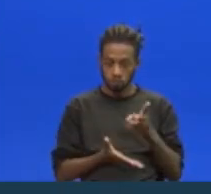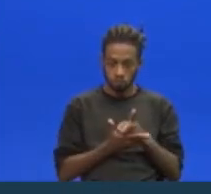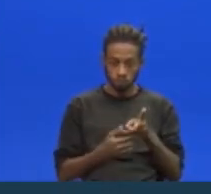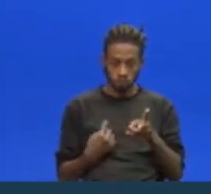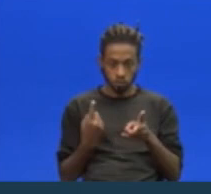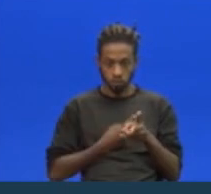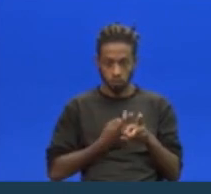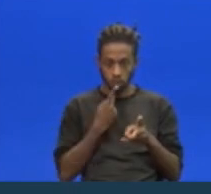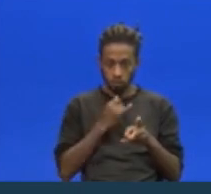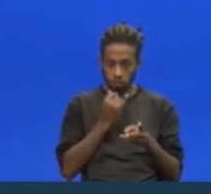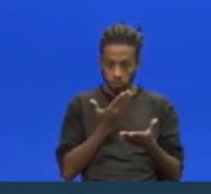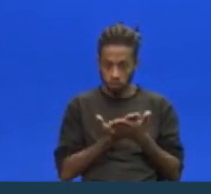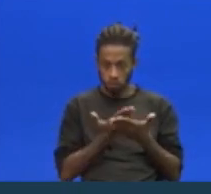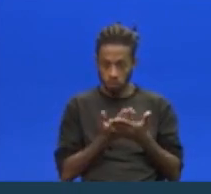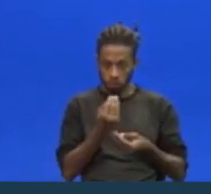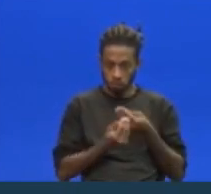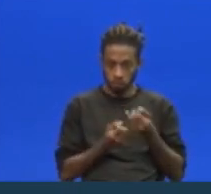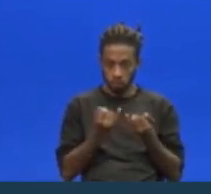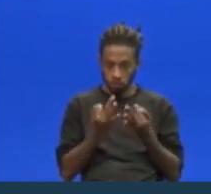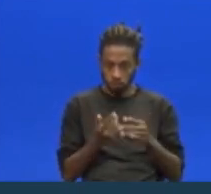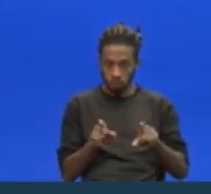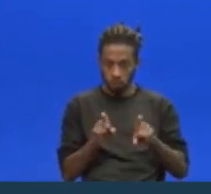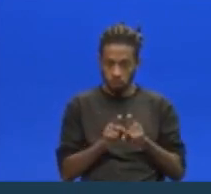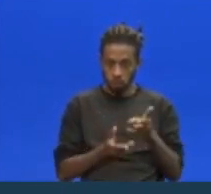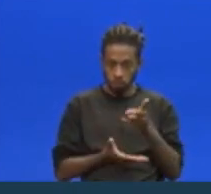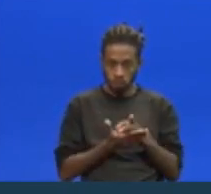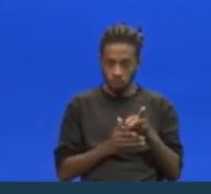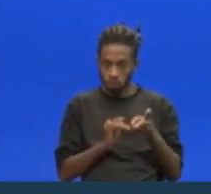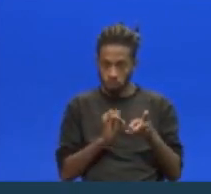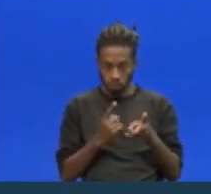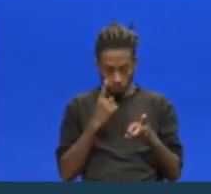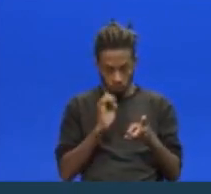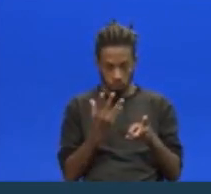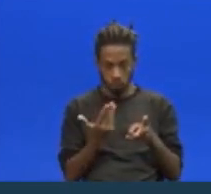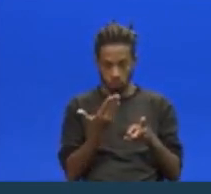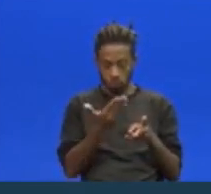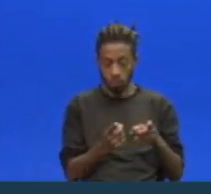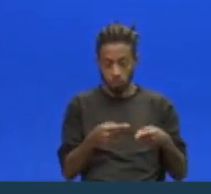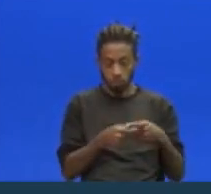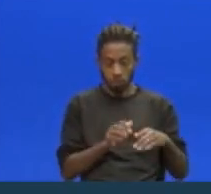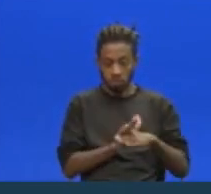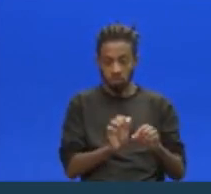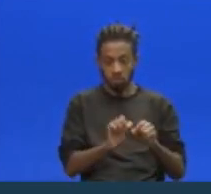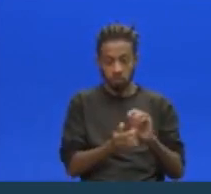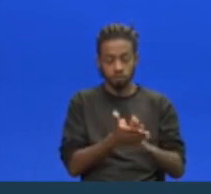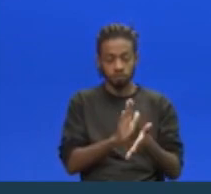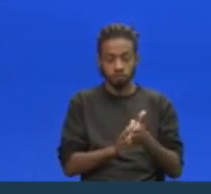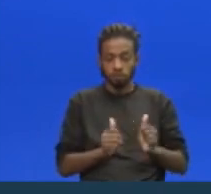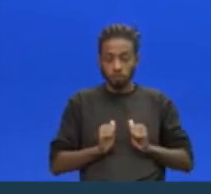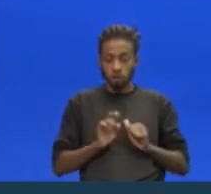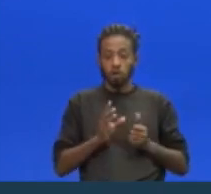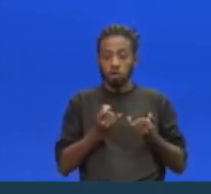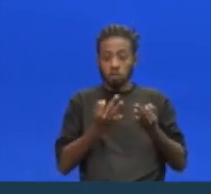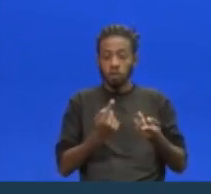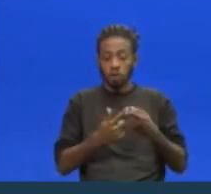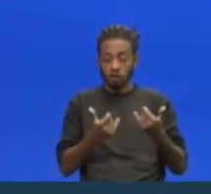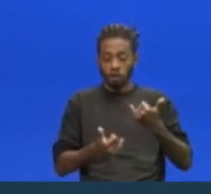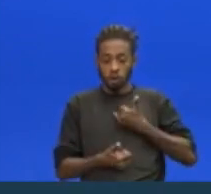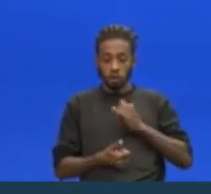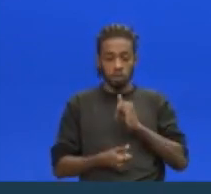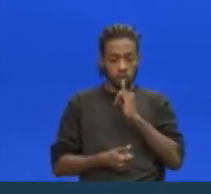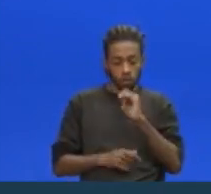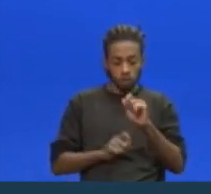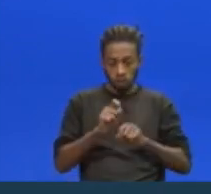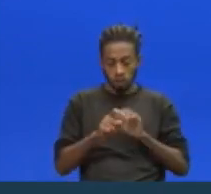que os estudos descritivos, eles descrevem uma determinada situação, porém não intervêm nela. Então eles dizem para mim, por exemplo,